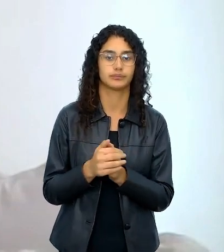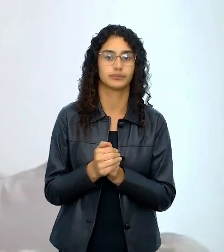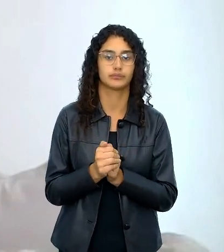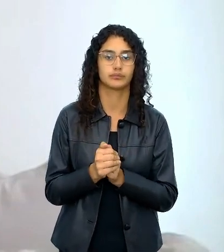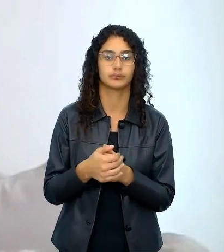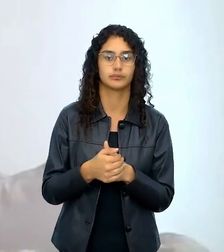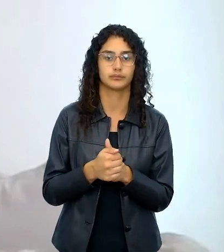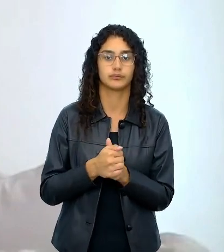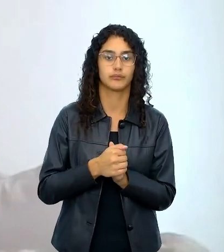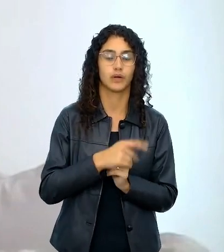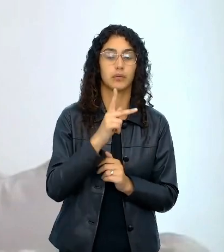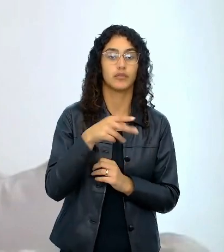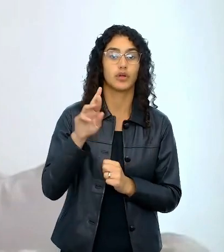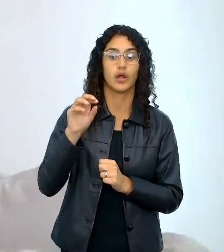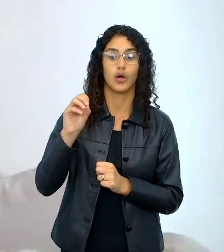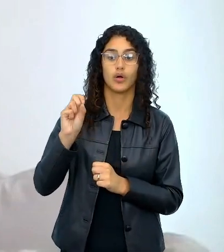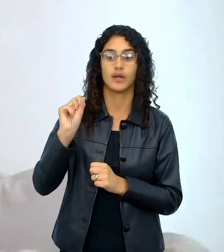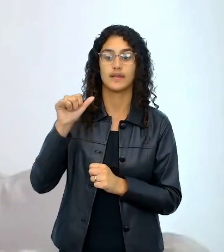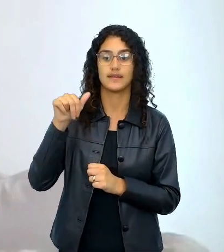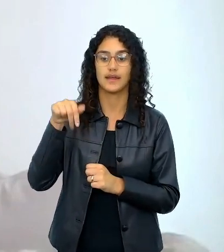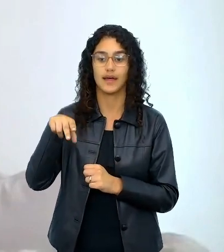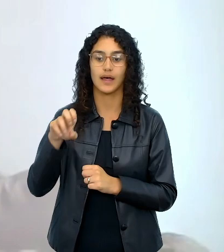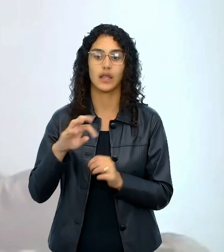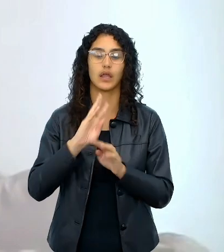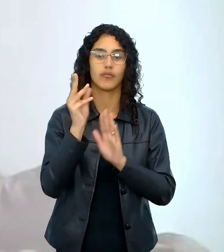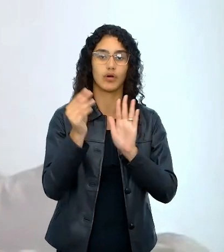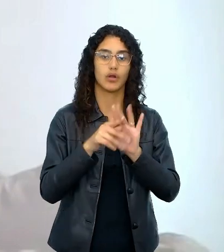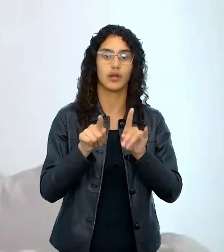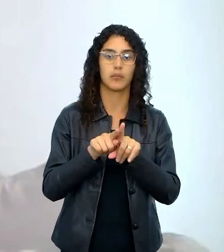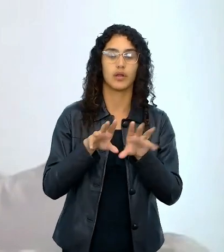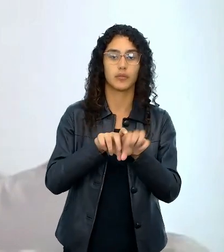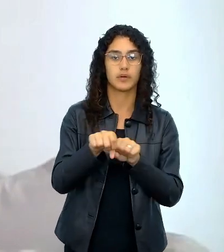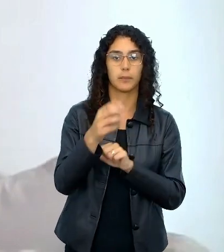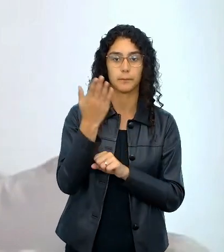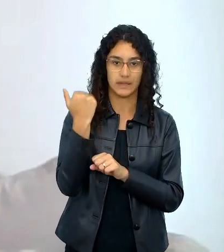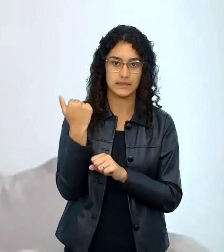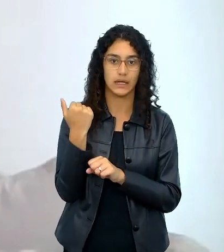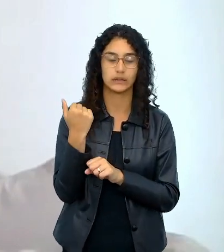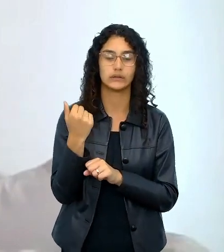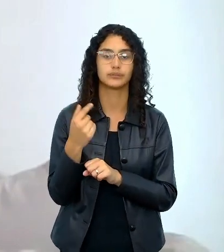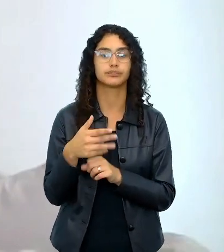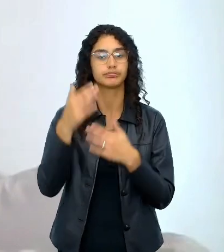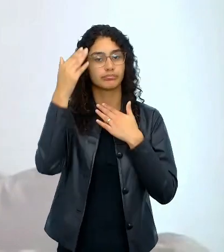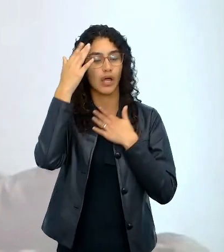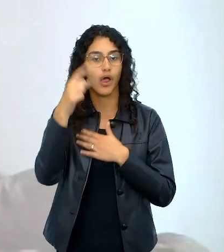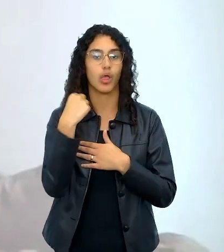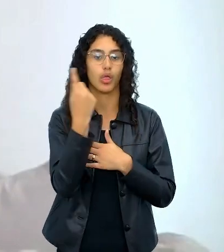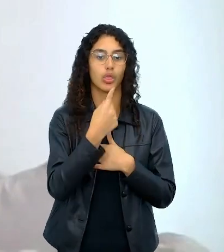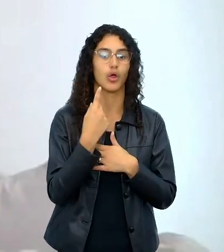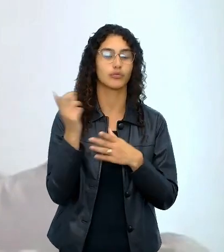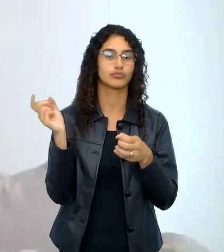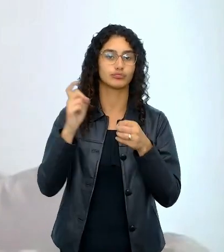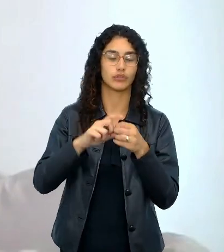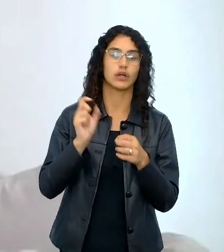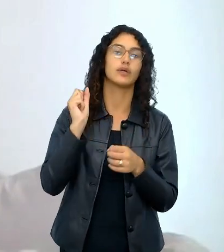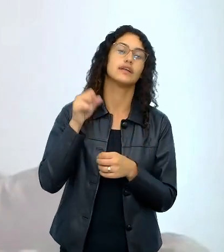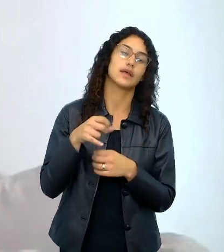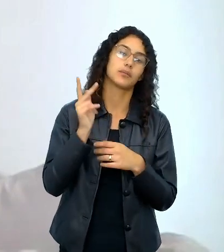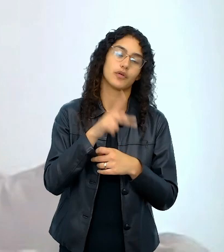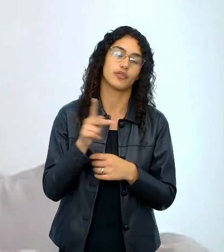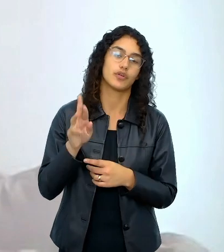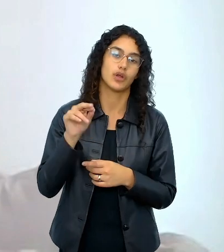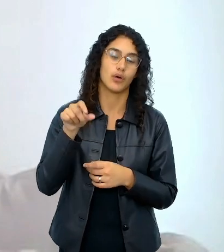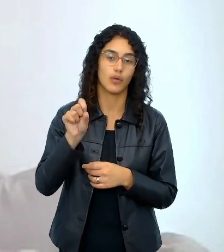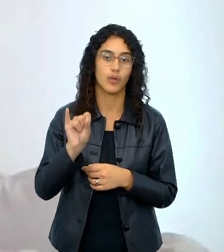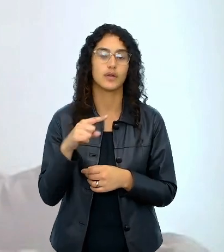Aí a professora Rosiane, né, tinha comentado também na formação passada, ela agradeceu esse nosso retorno, então sim, professora Rosa, a